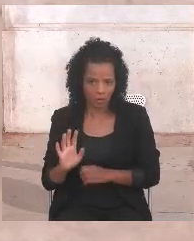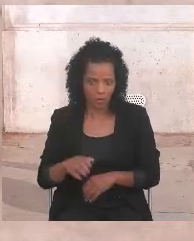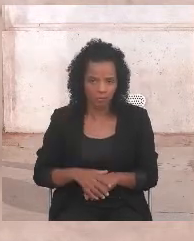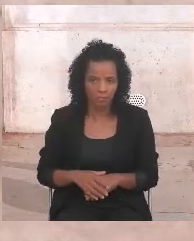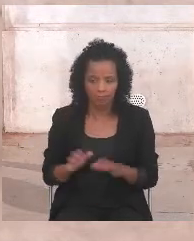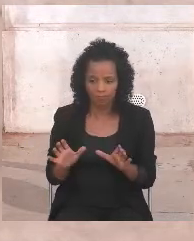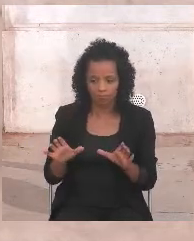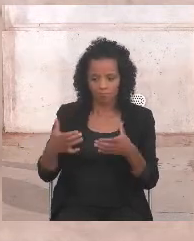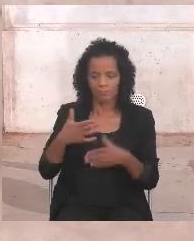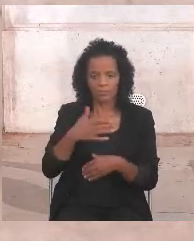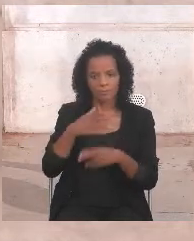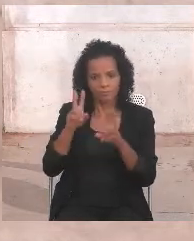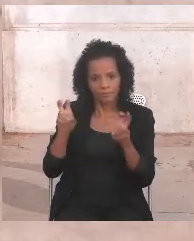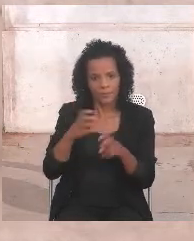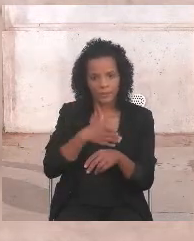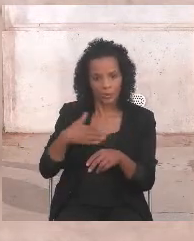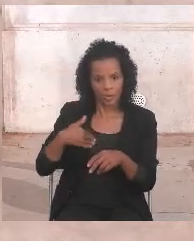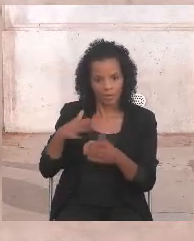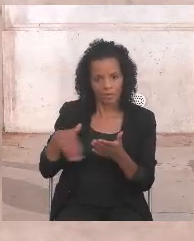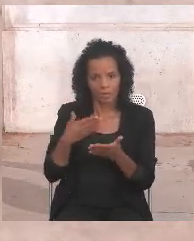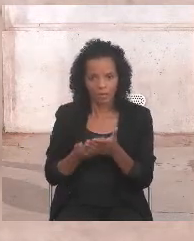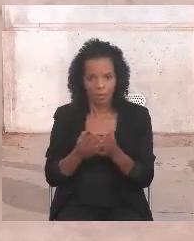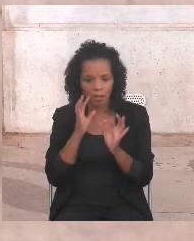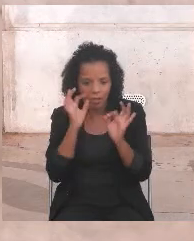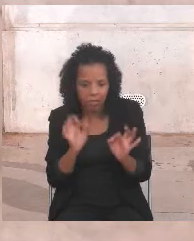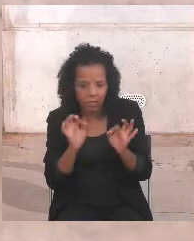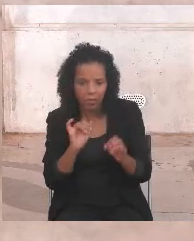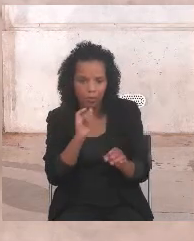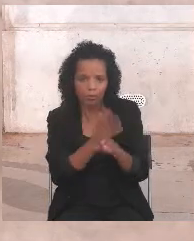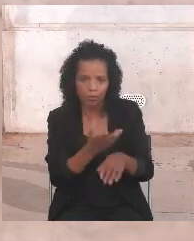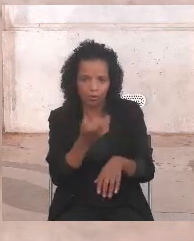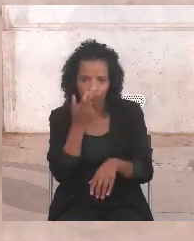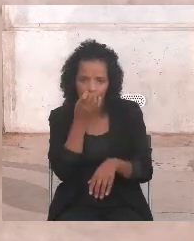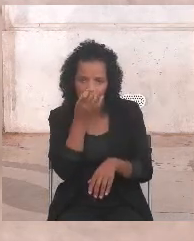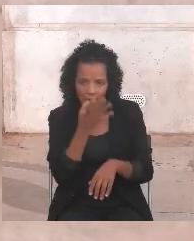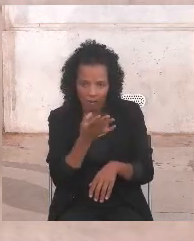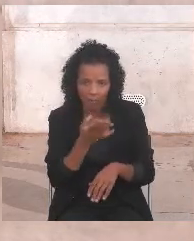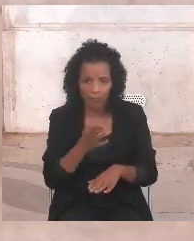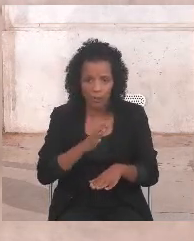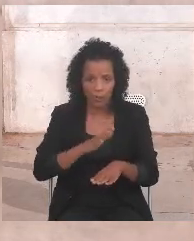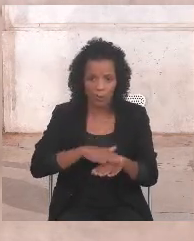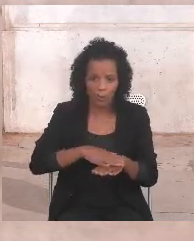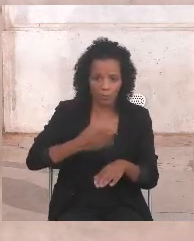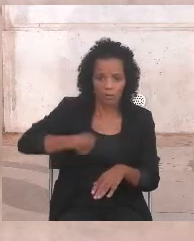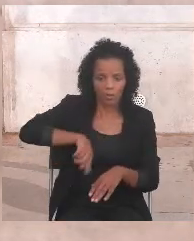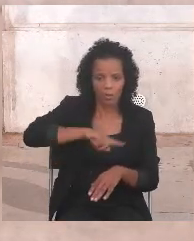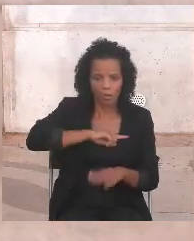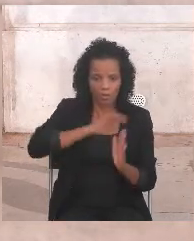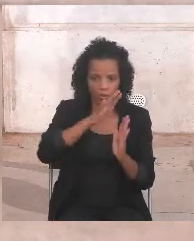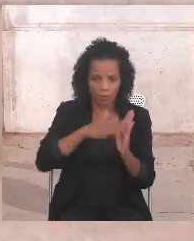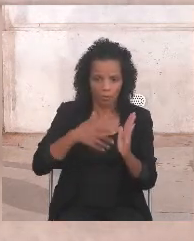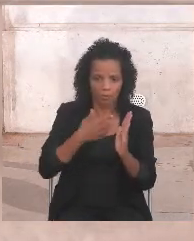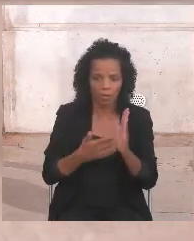Uma comunidade saudável cuida dos mais frágeis. E é por isso que lançaremos um plano de acesso à saúde para